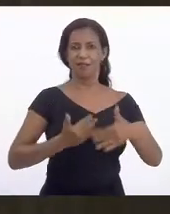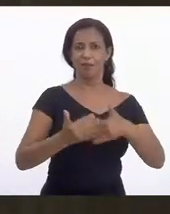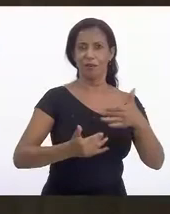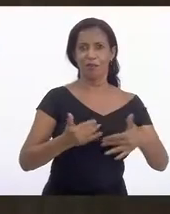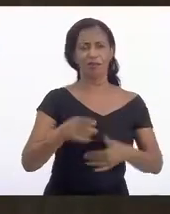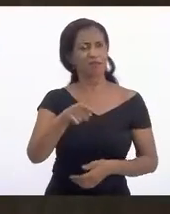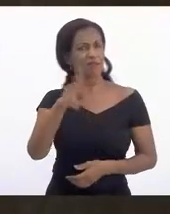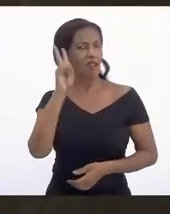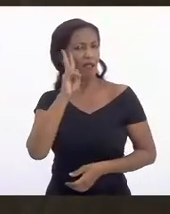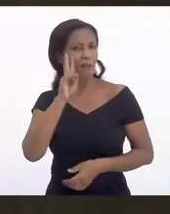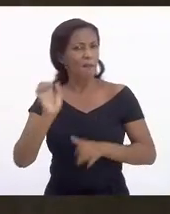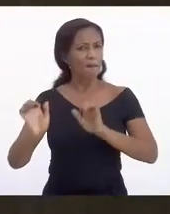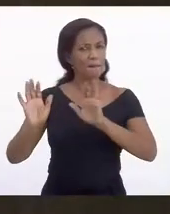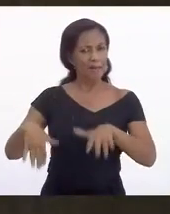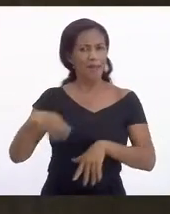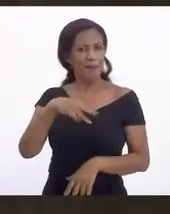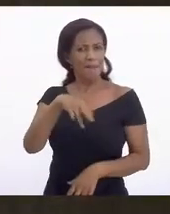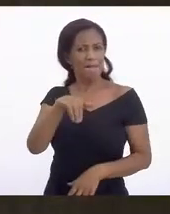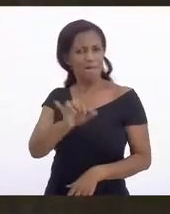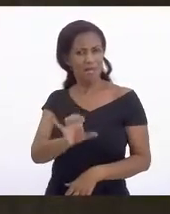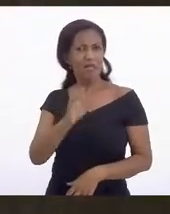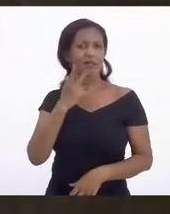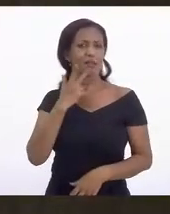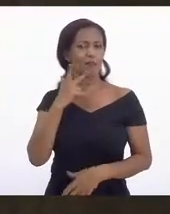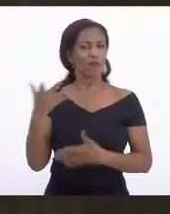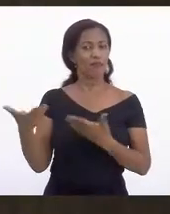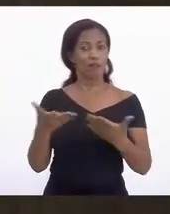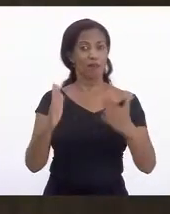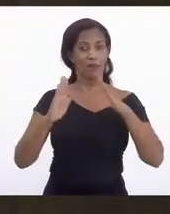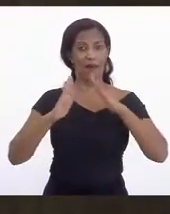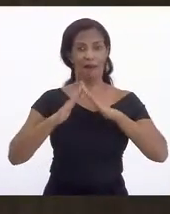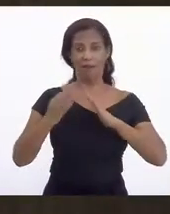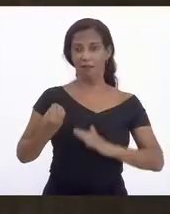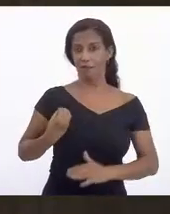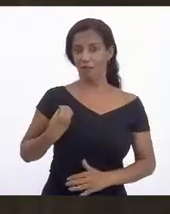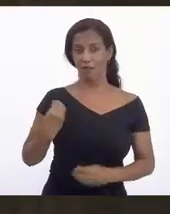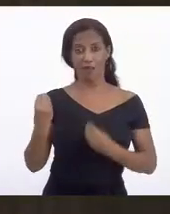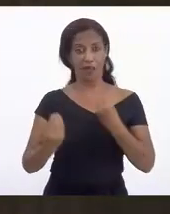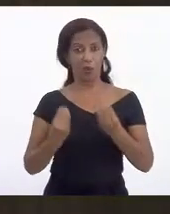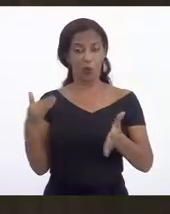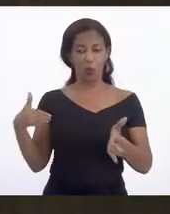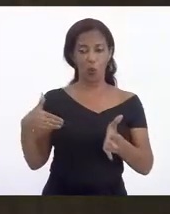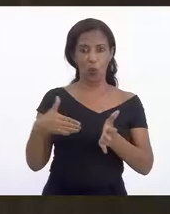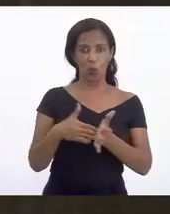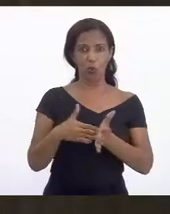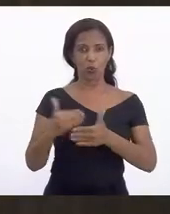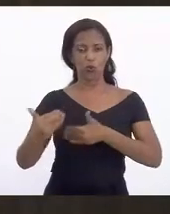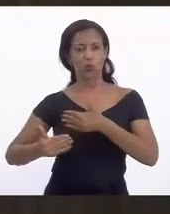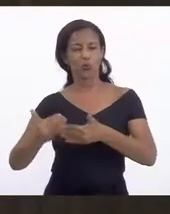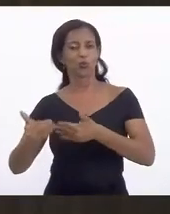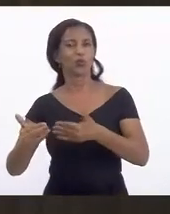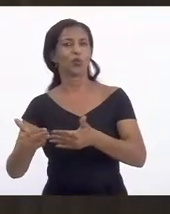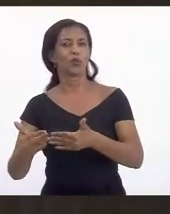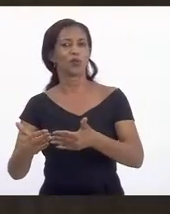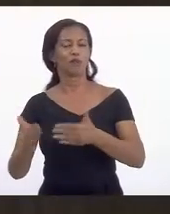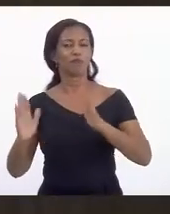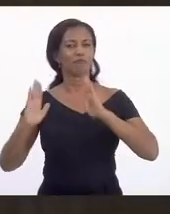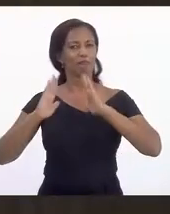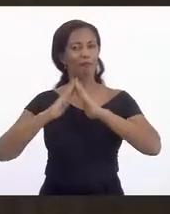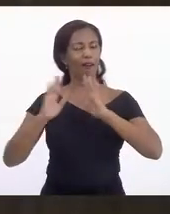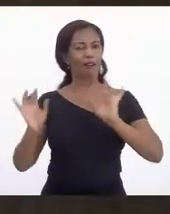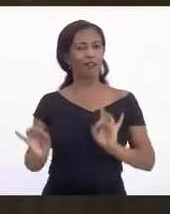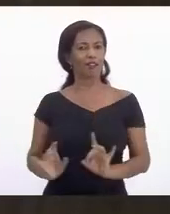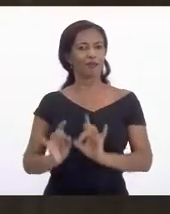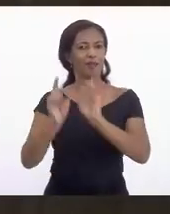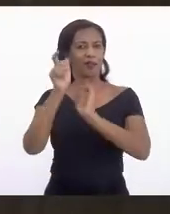bem lembrou, acho que Mink acabou de falar sobre Minha Casa e Minha Vida como o último grande programa de habitação de